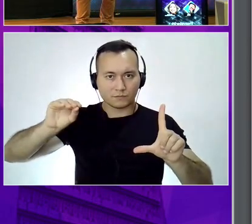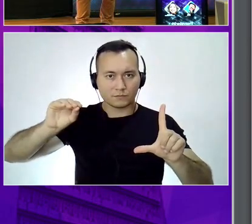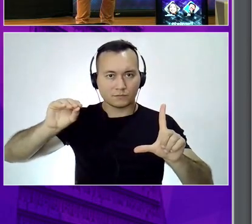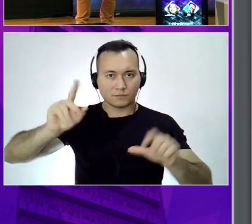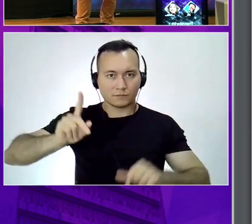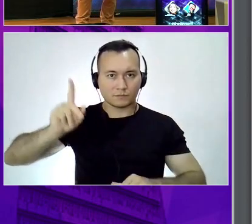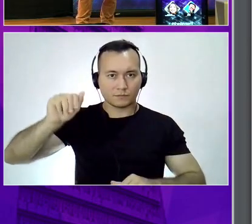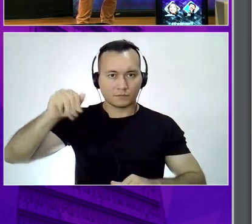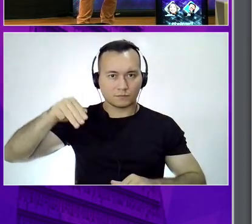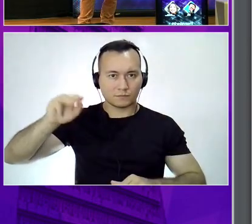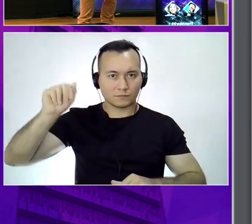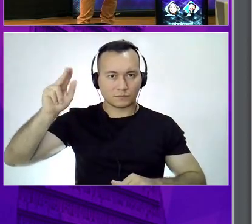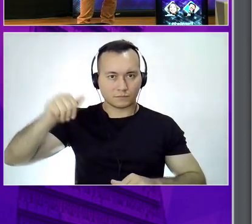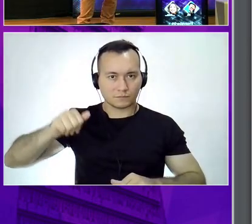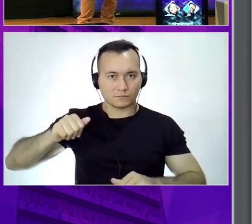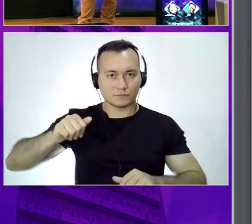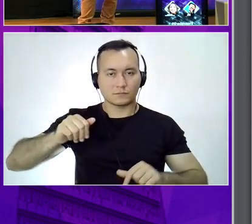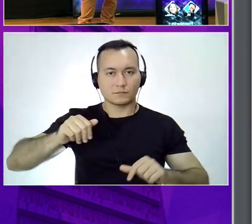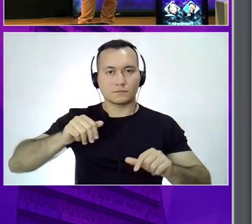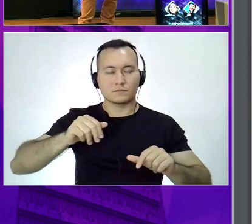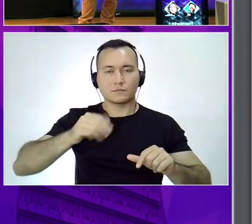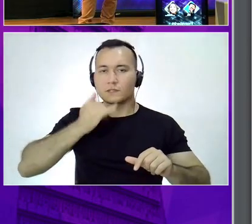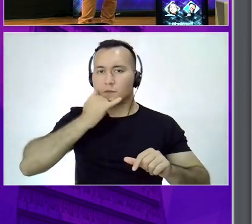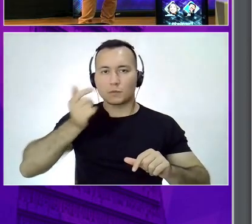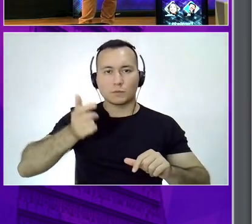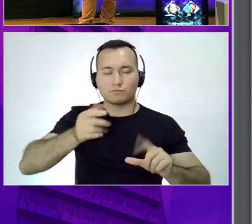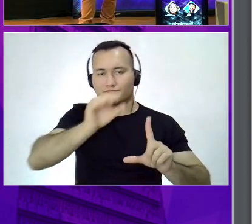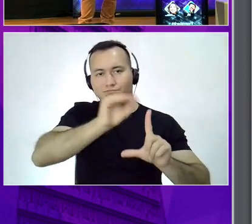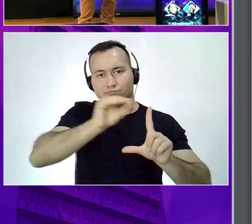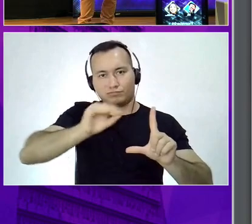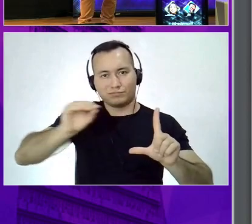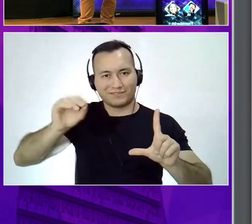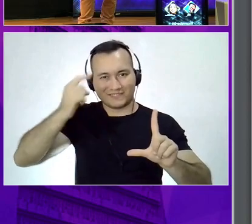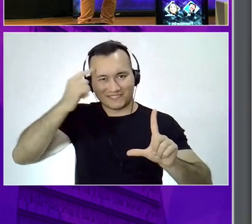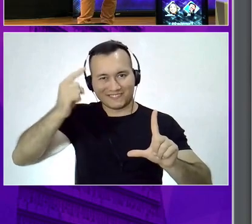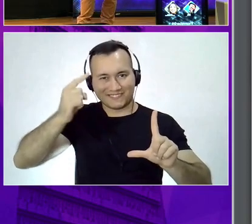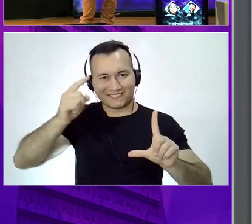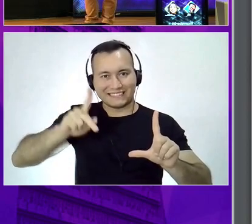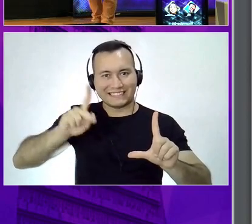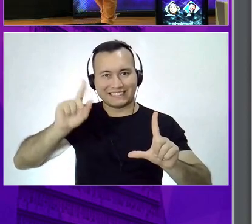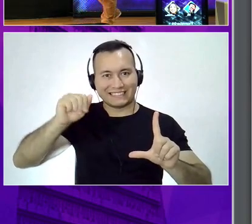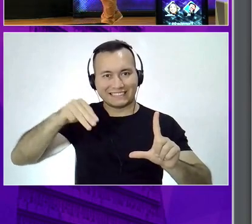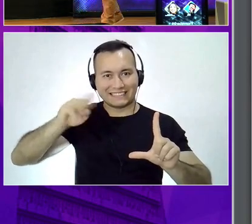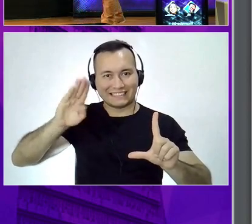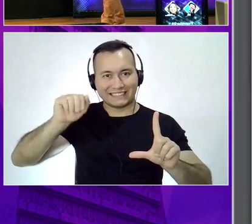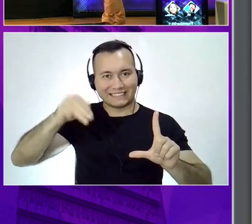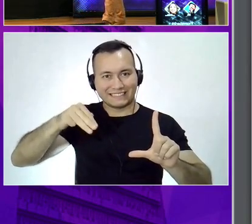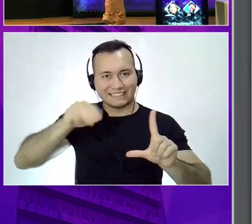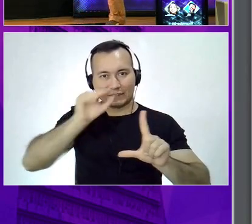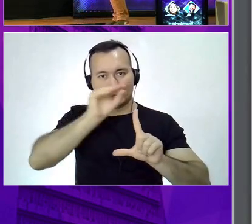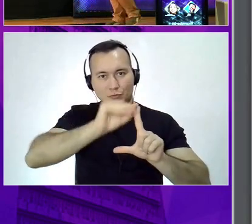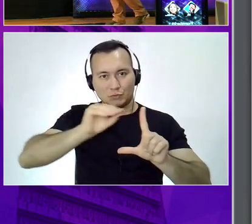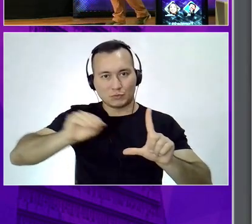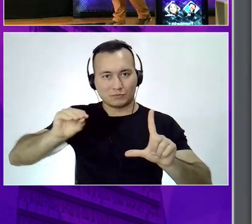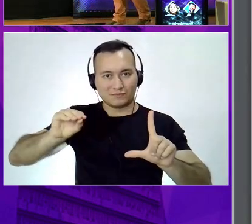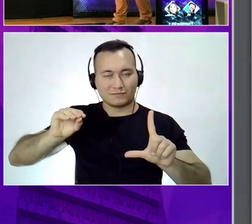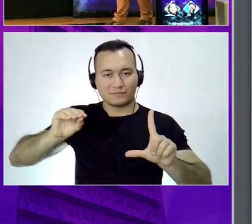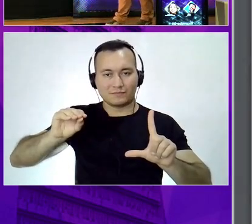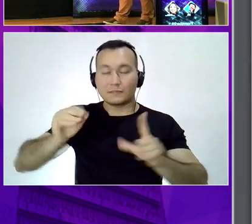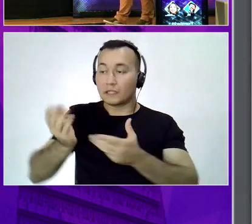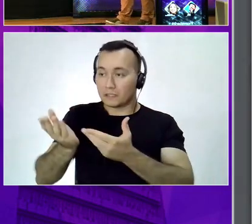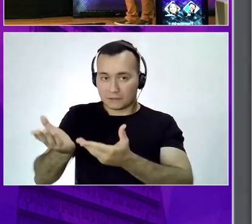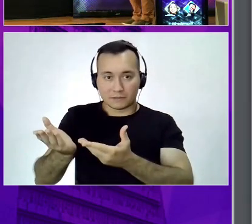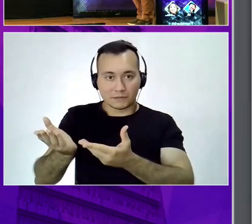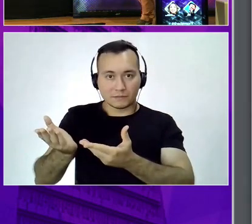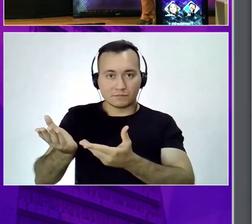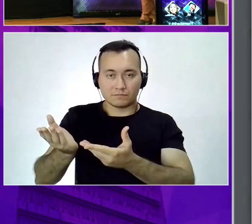modelo maturidade Kanban veio para também apoiar o processo de mudança. Tem muita coisa lá, eu não vou abrir essa caixa, né, gigante com vocês, mas o modelo